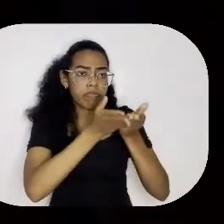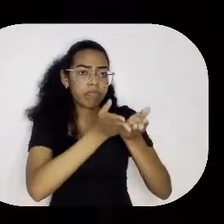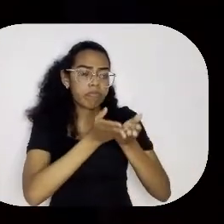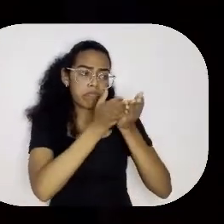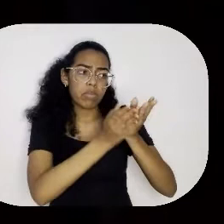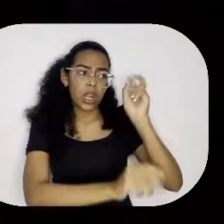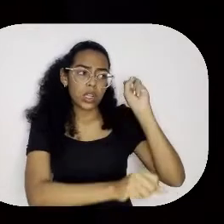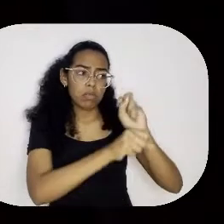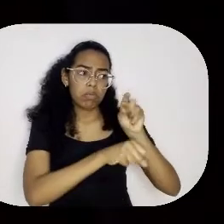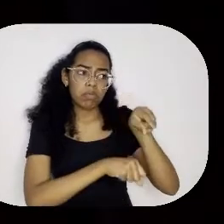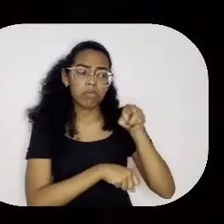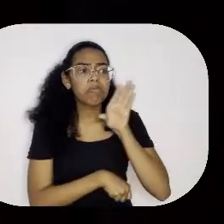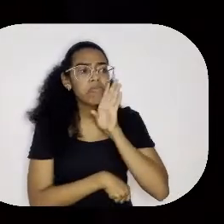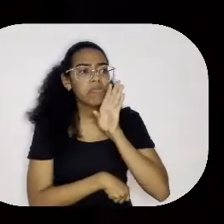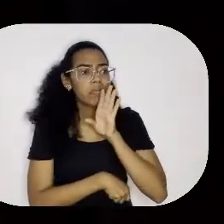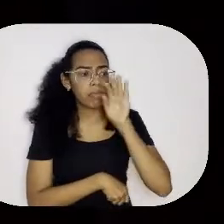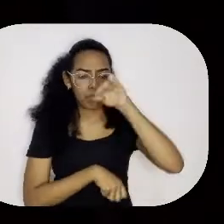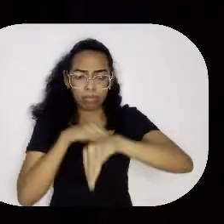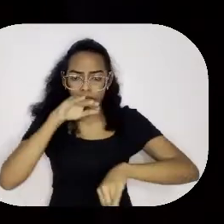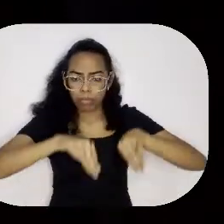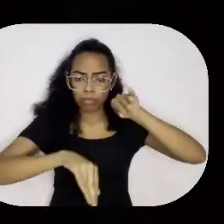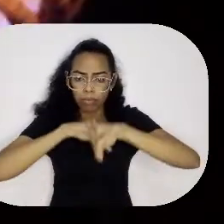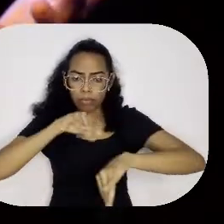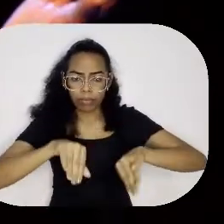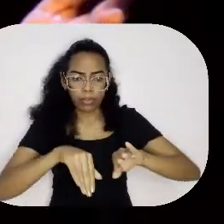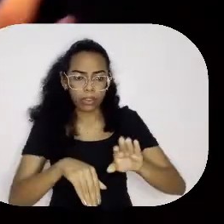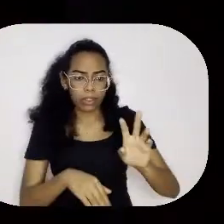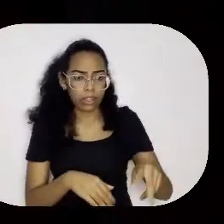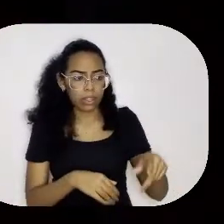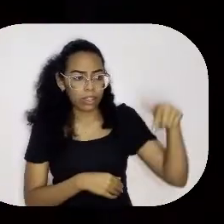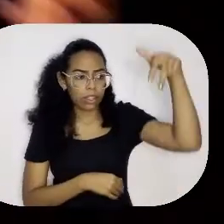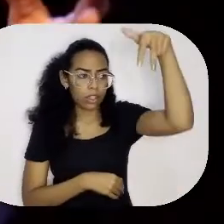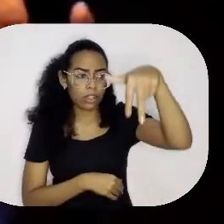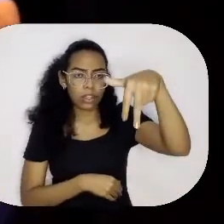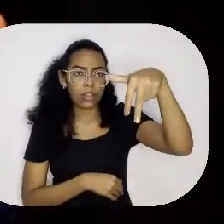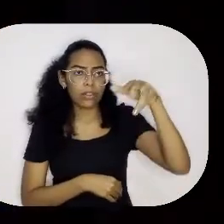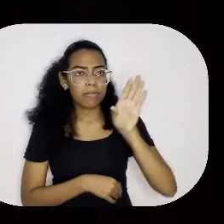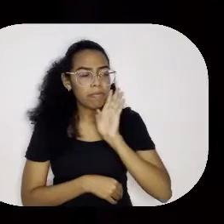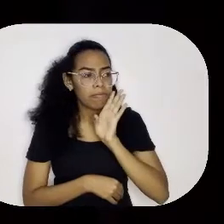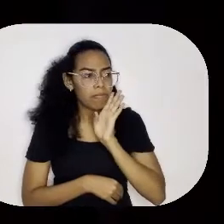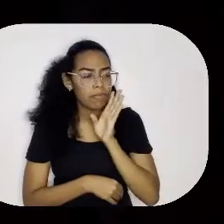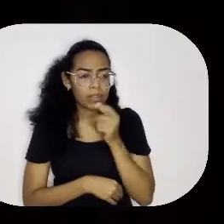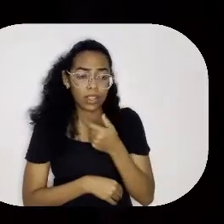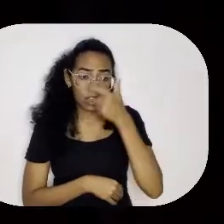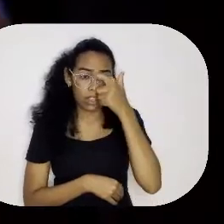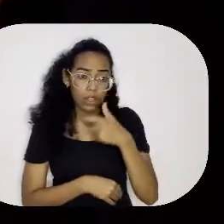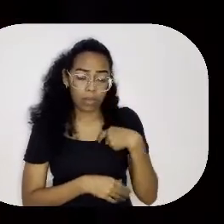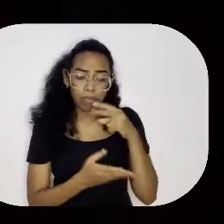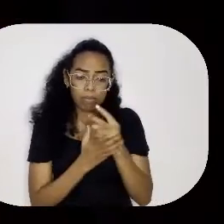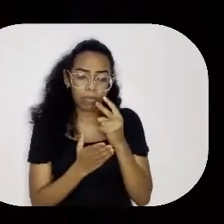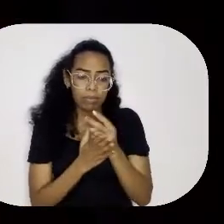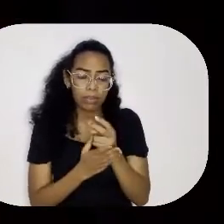atração turística, e meio que um fetiche, né, ir nadar até o Mara Rope, subir no Mara Rope. E eu, como